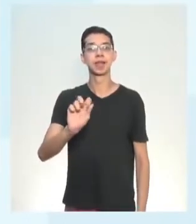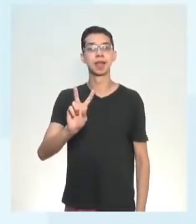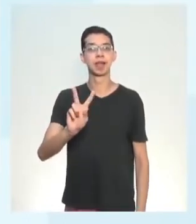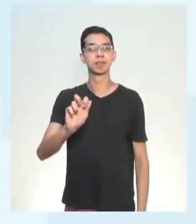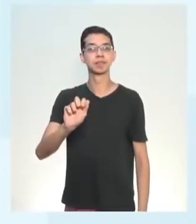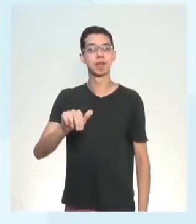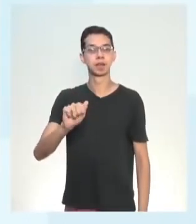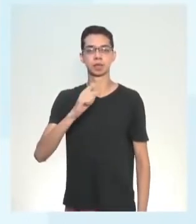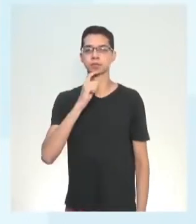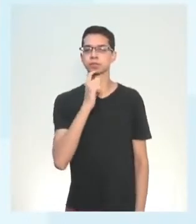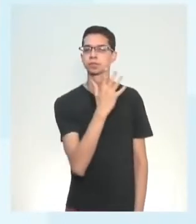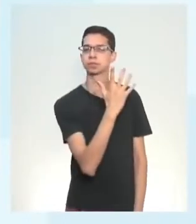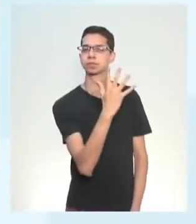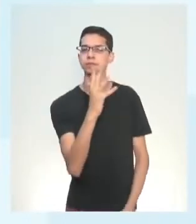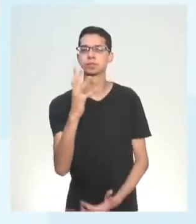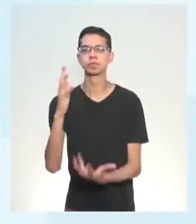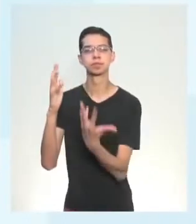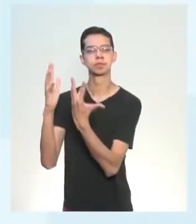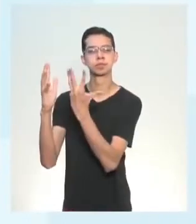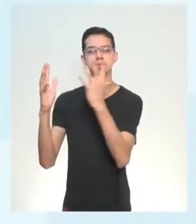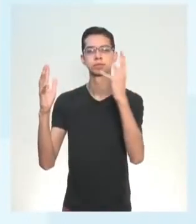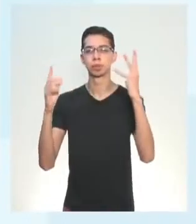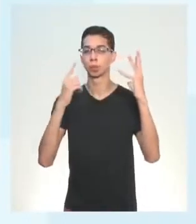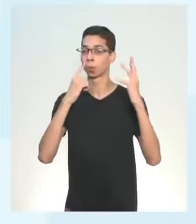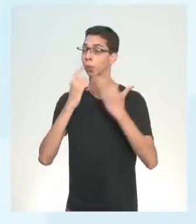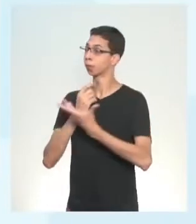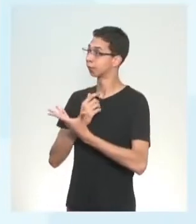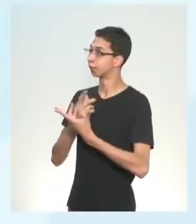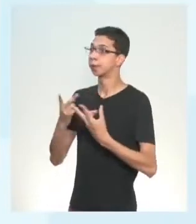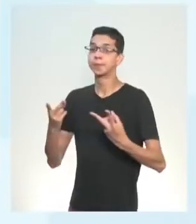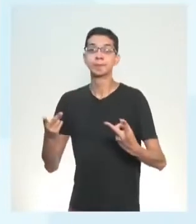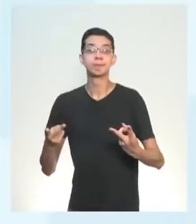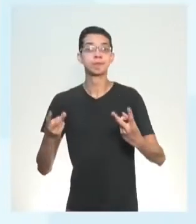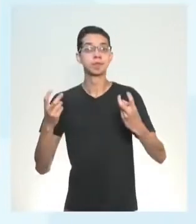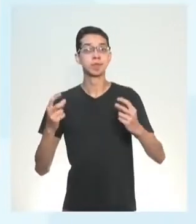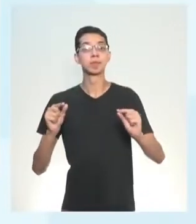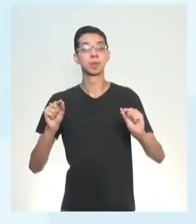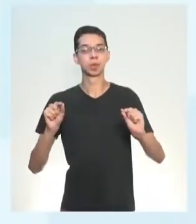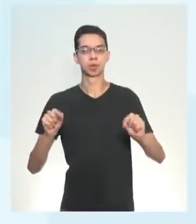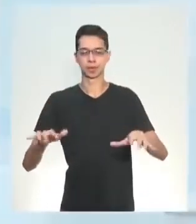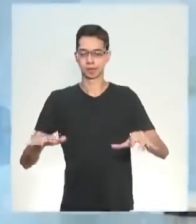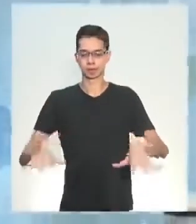que quando a gente fala de bioma, a gente está falando de